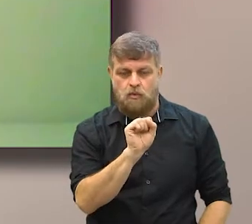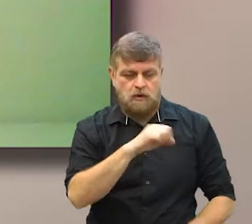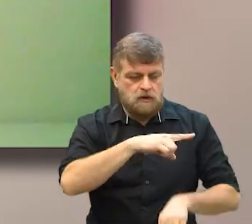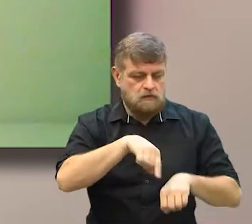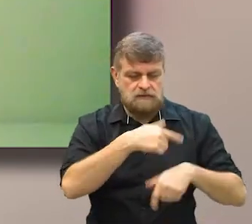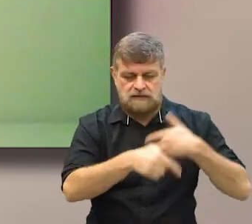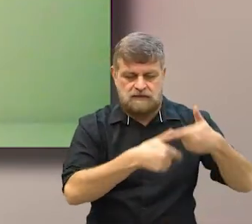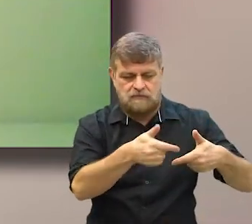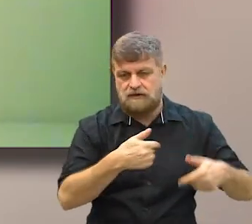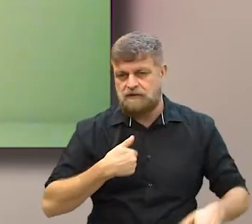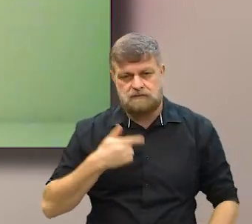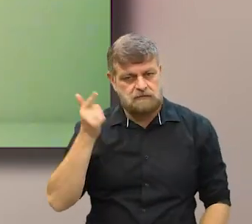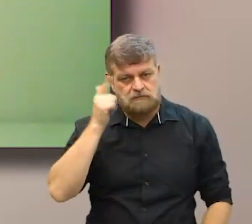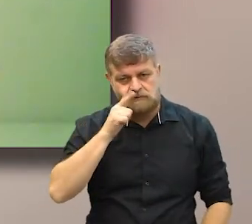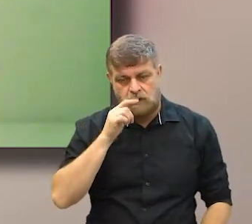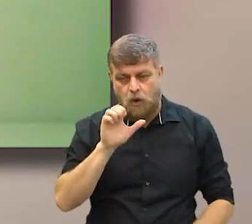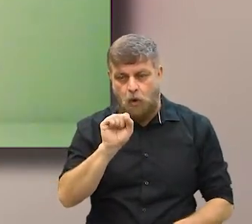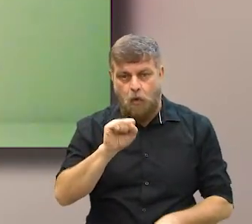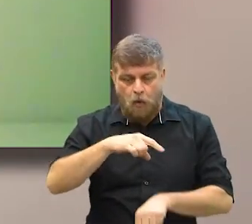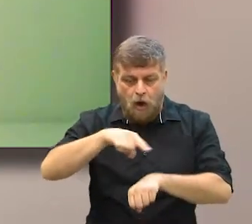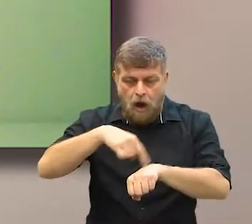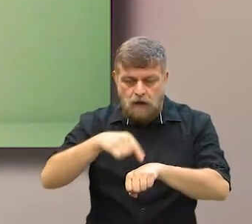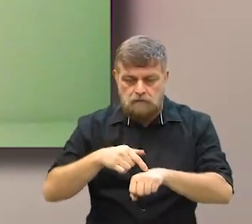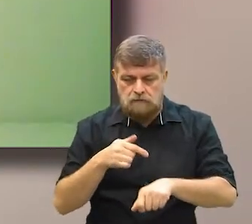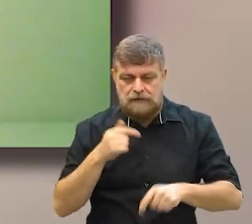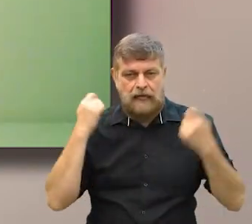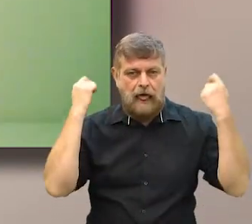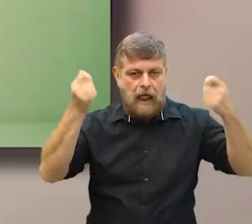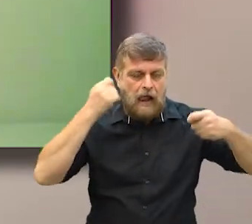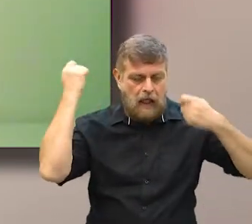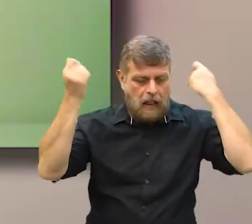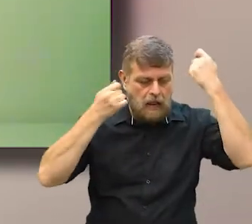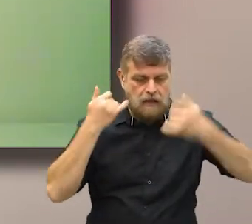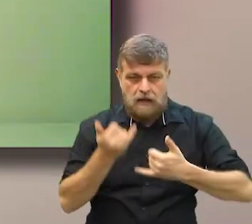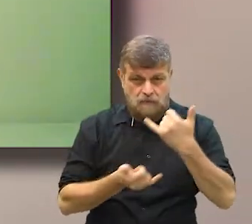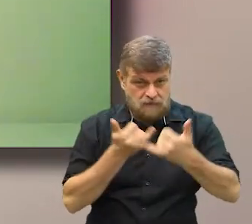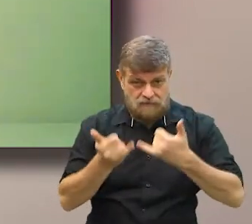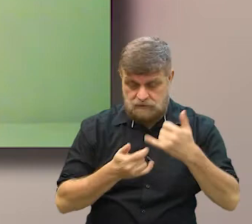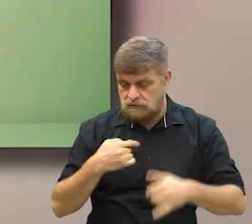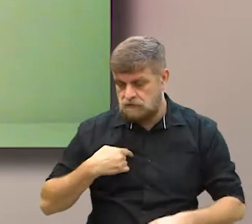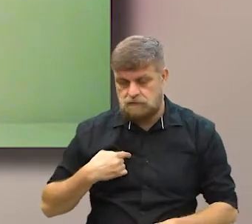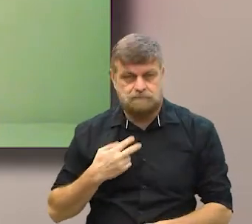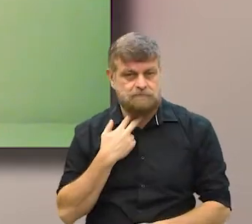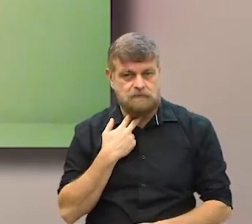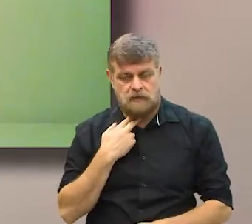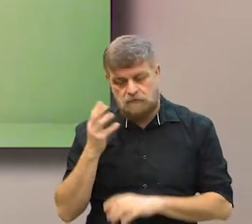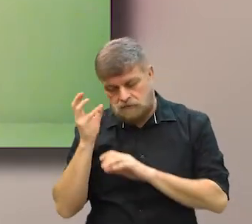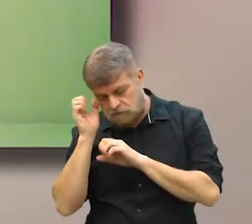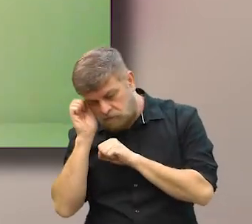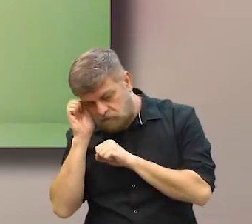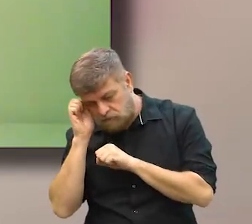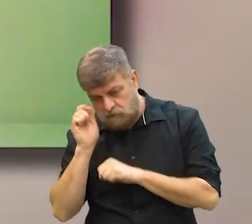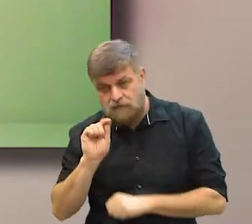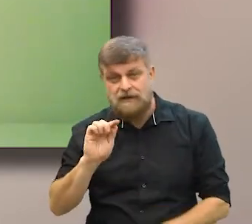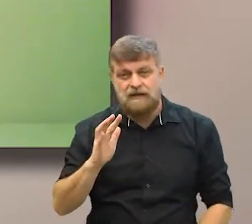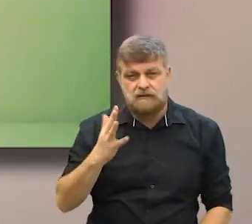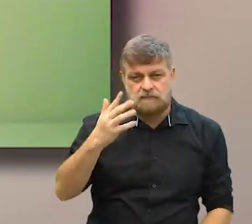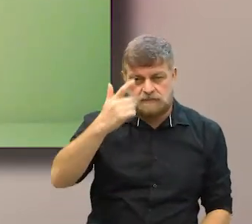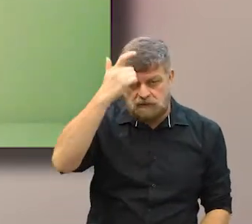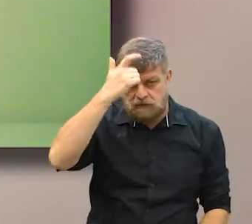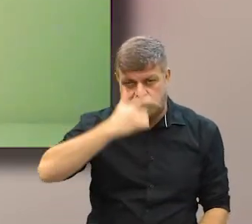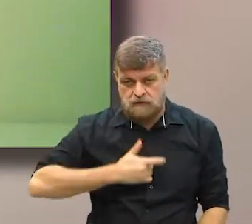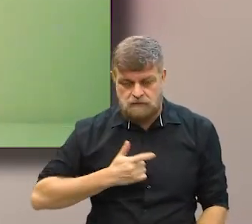consigo trabalhar 8 horas seguidas. Eu não consigo me divertir 8 horas seguidas. Eu não consigo dormir 8 horas seguidas.